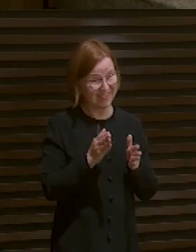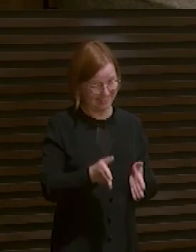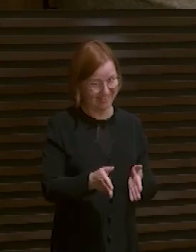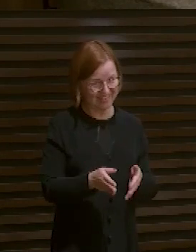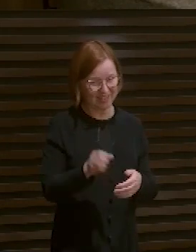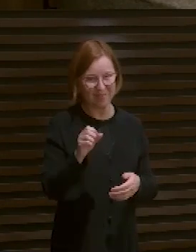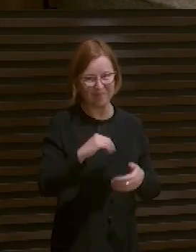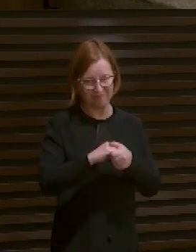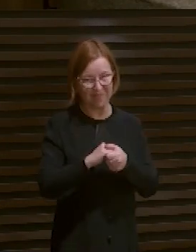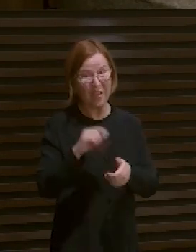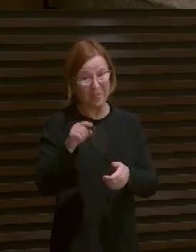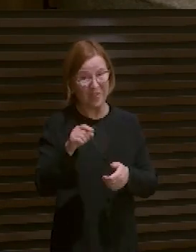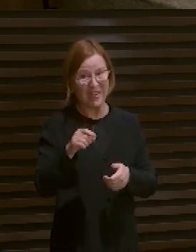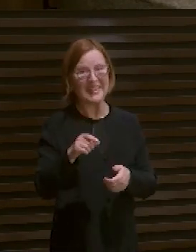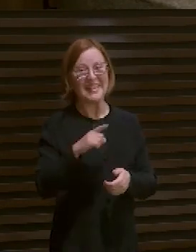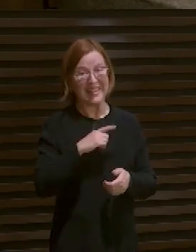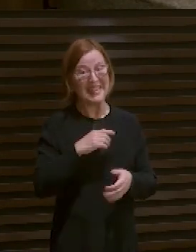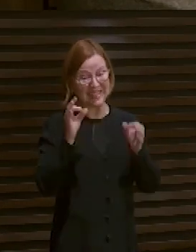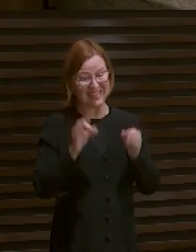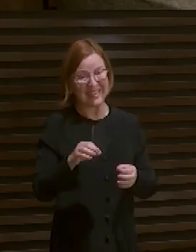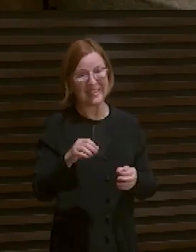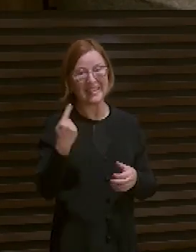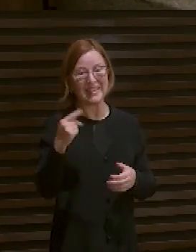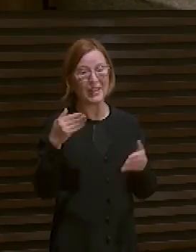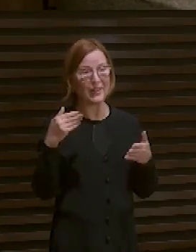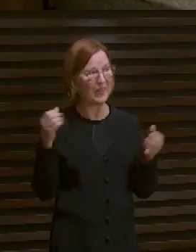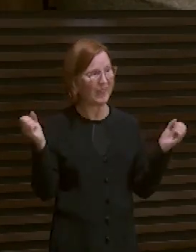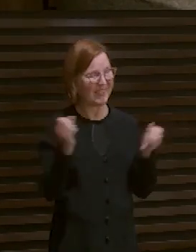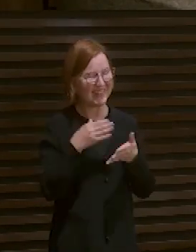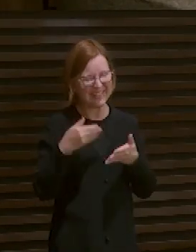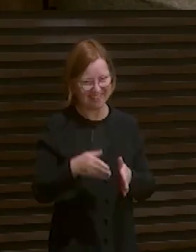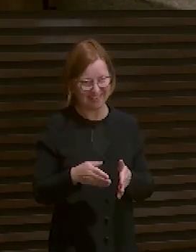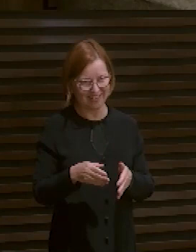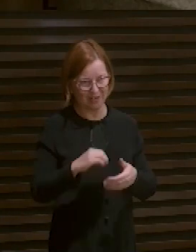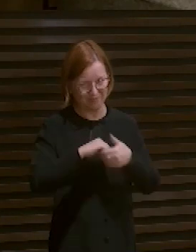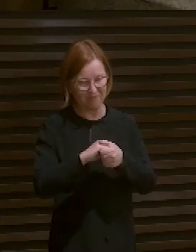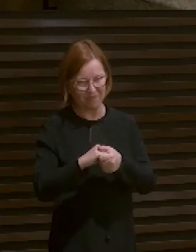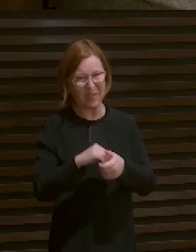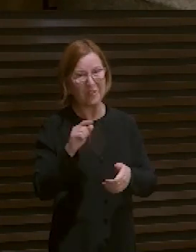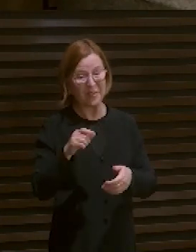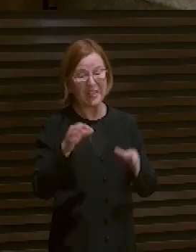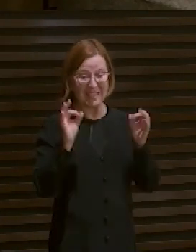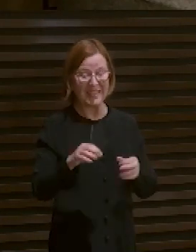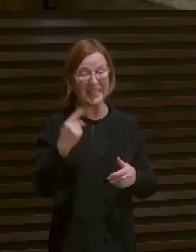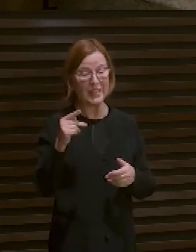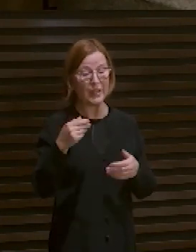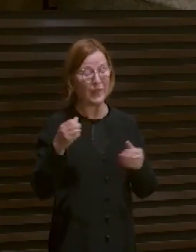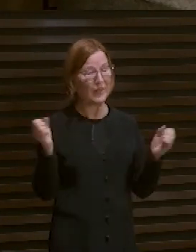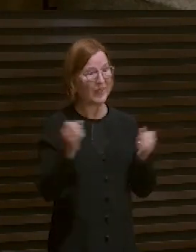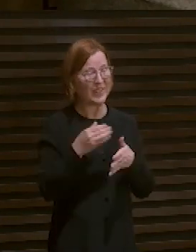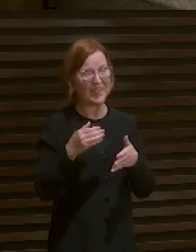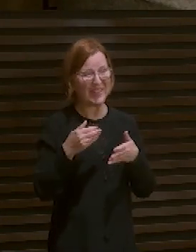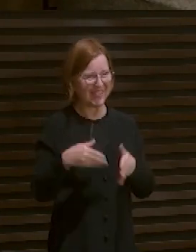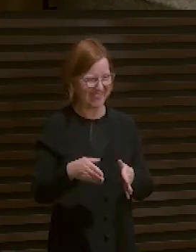Você tem certeza do seu novo nascimento? Vocês estão aqui juntos, você tem certeza do seu novo nascimento? Por que o senhor está perguntando?